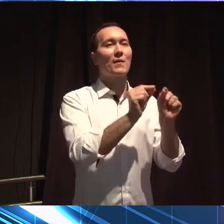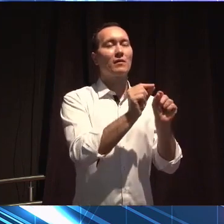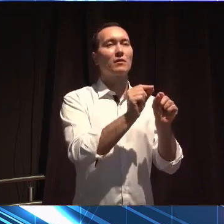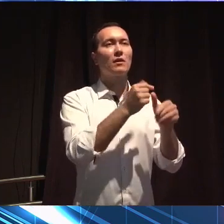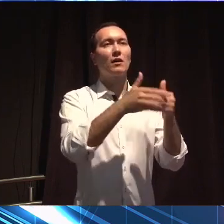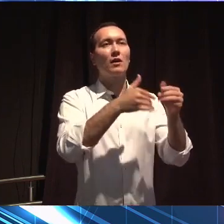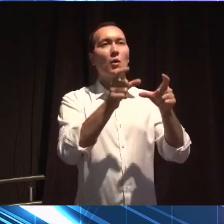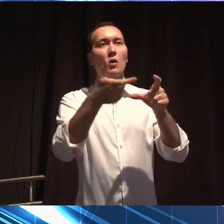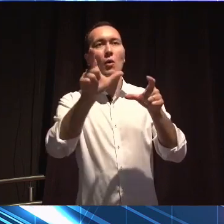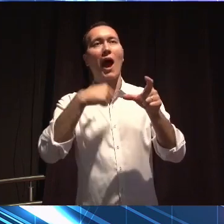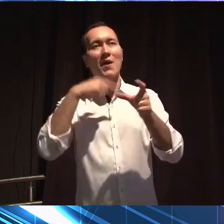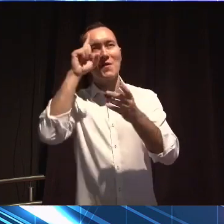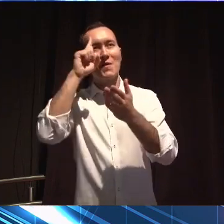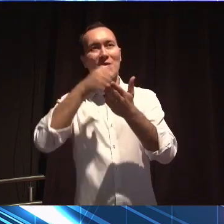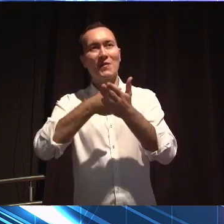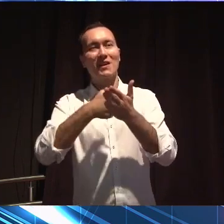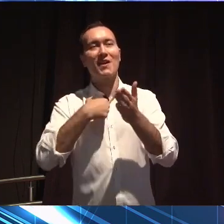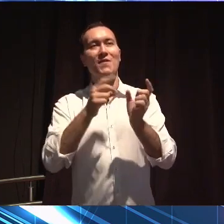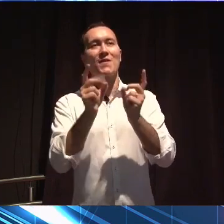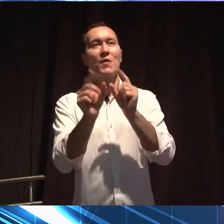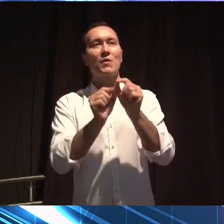essa vizinhança compra?